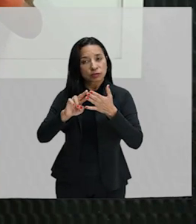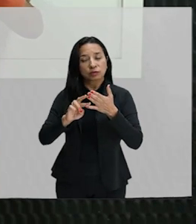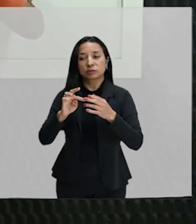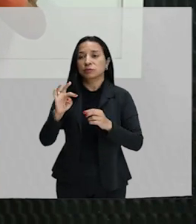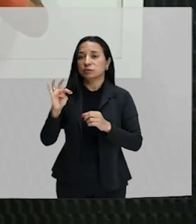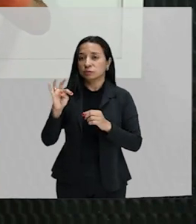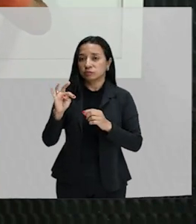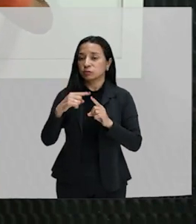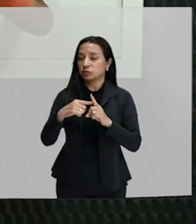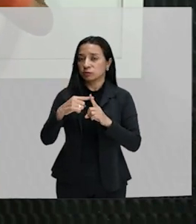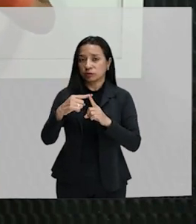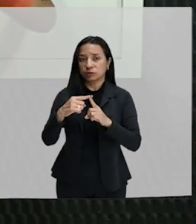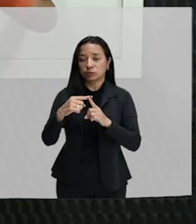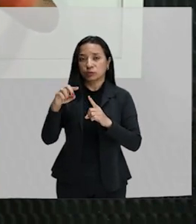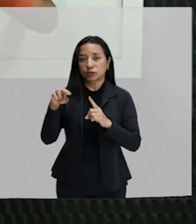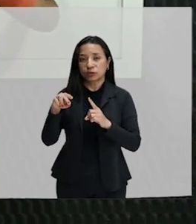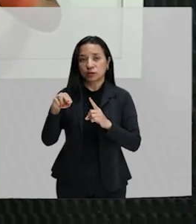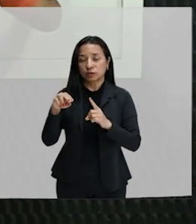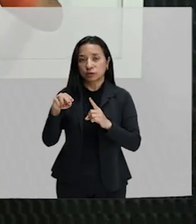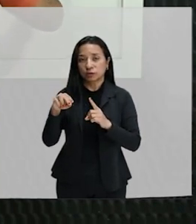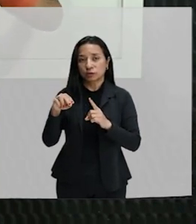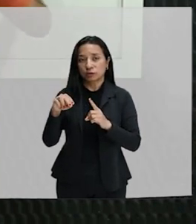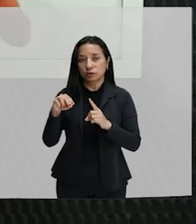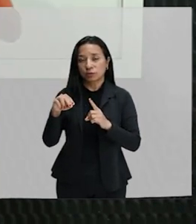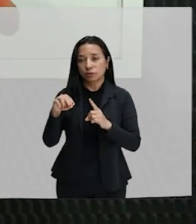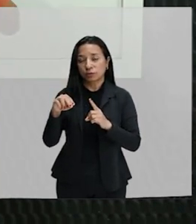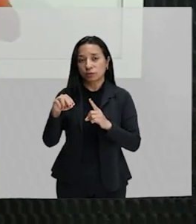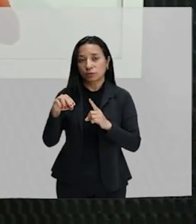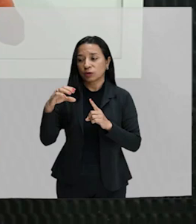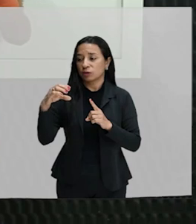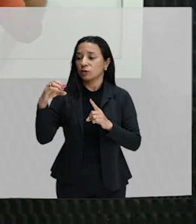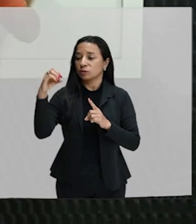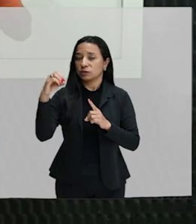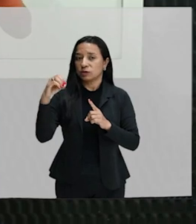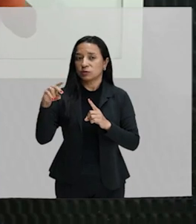céus ele vai ser igual a variação de temperatura na kelv